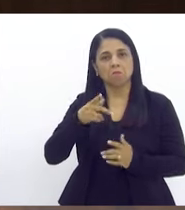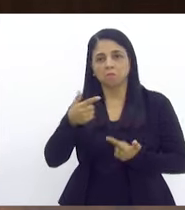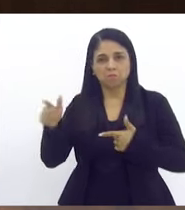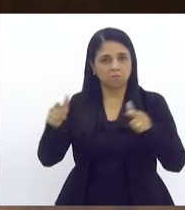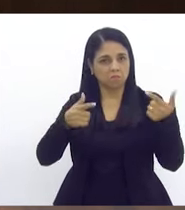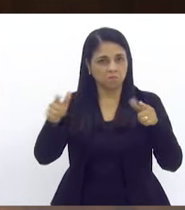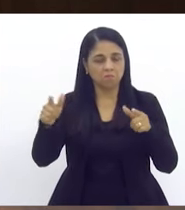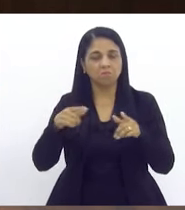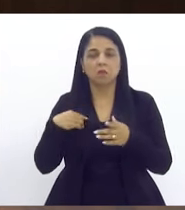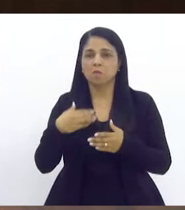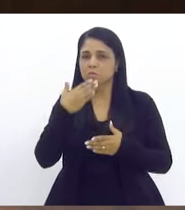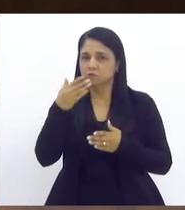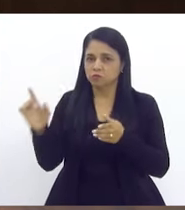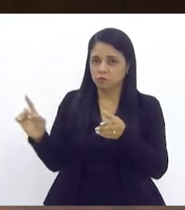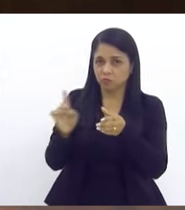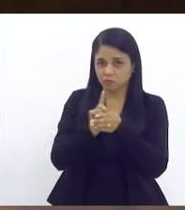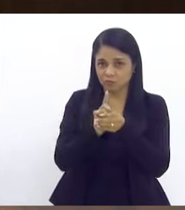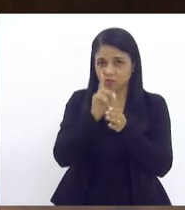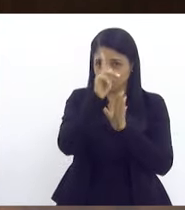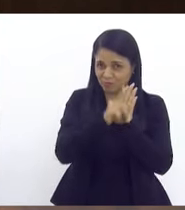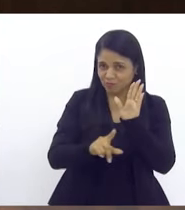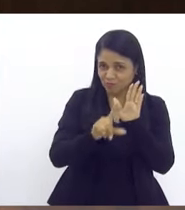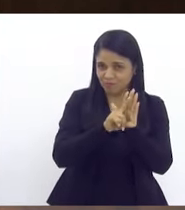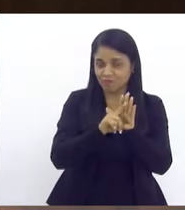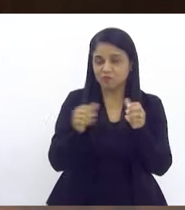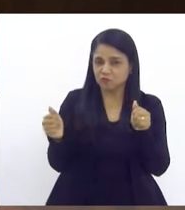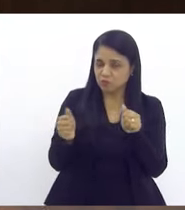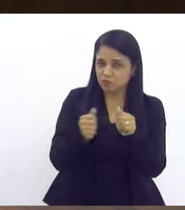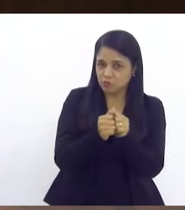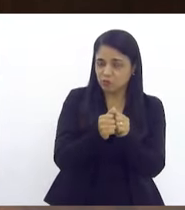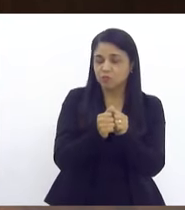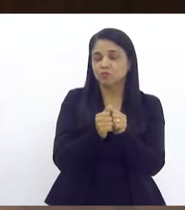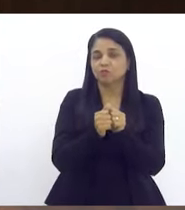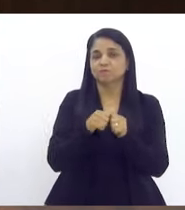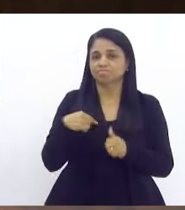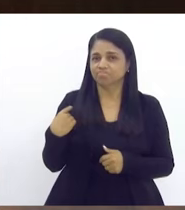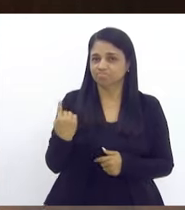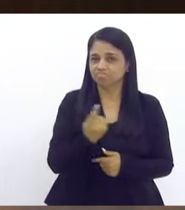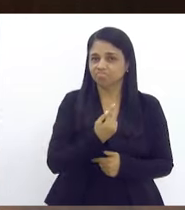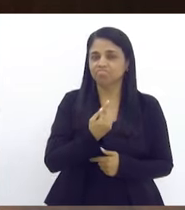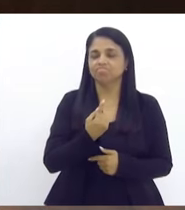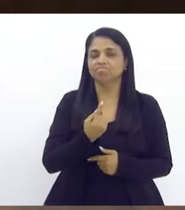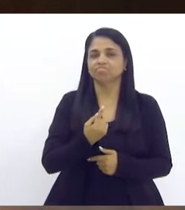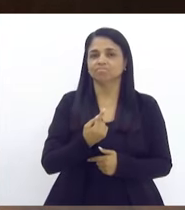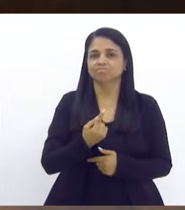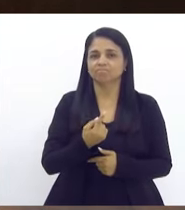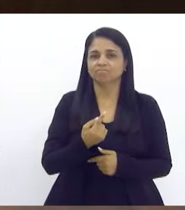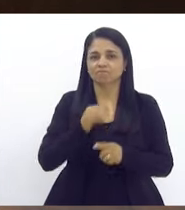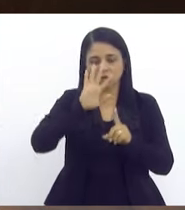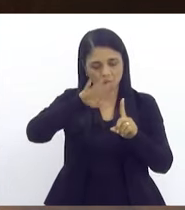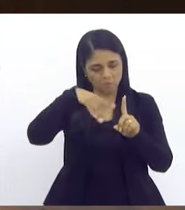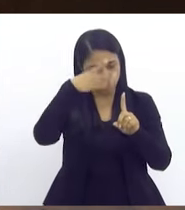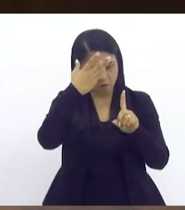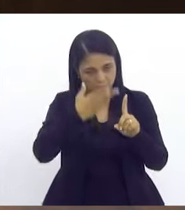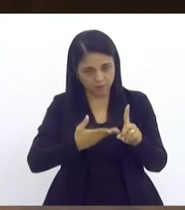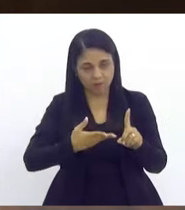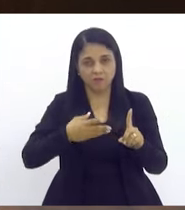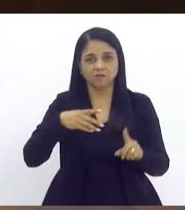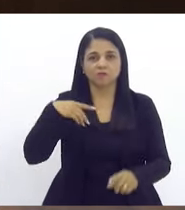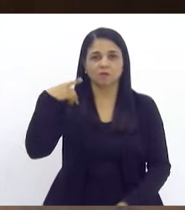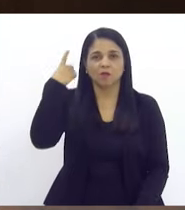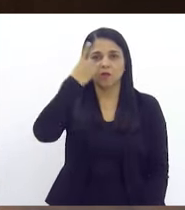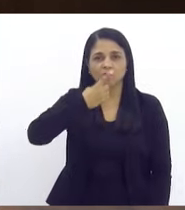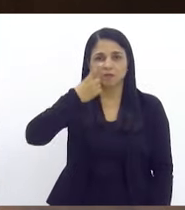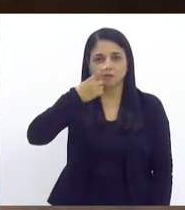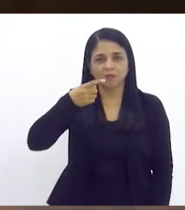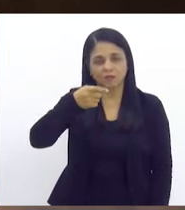essa coautoria será dada, e juntos nós vamos fazer aqui uma grande homenagem, né, para